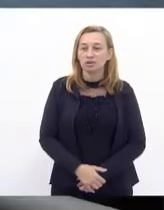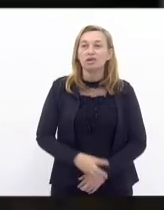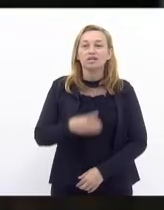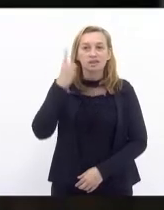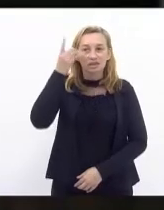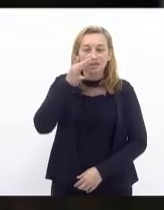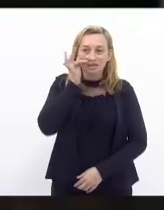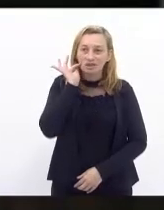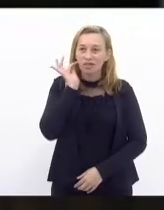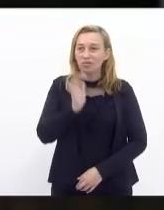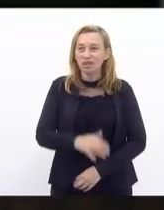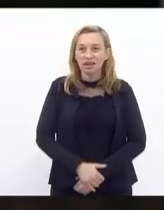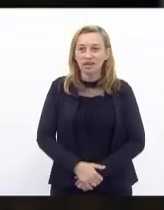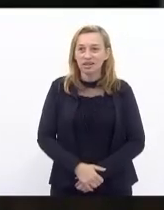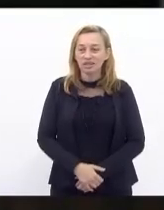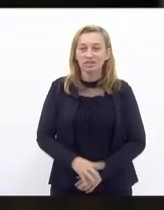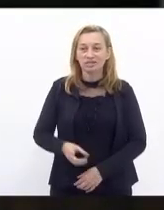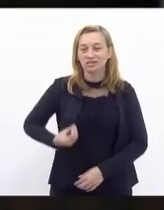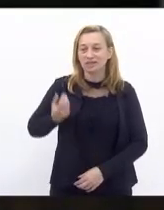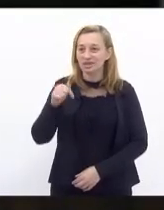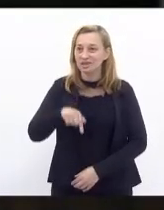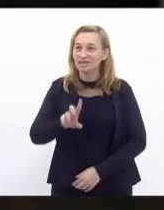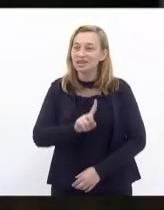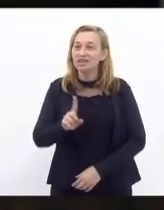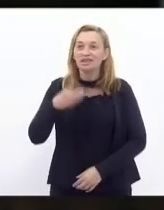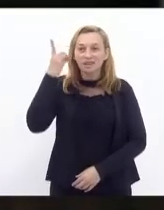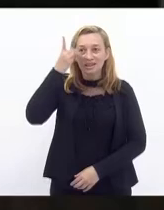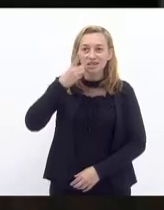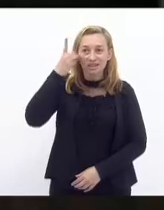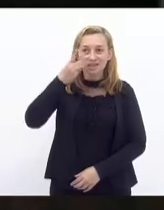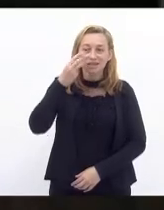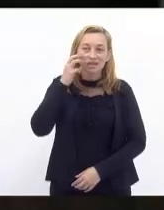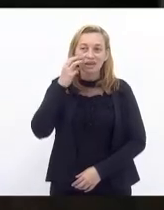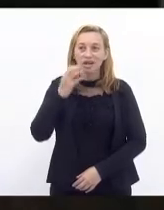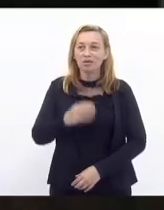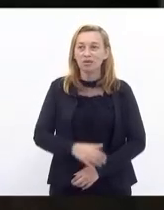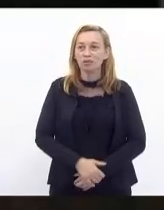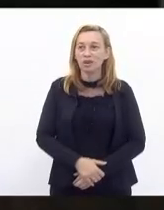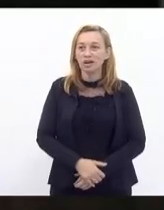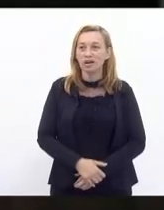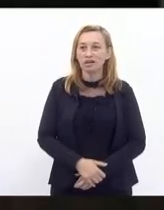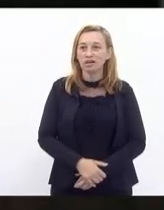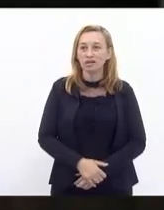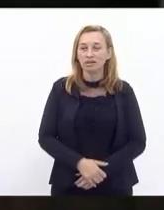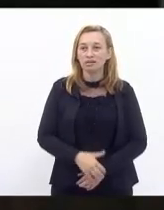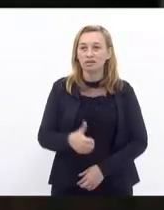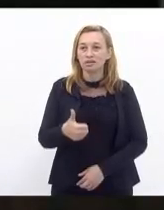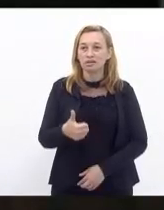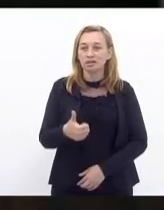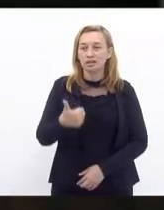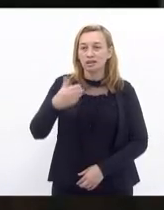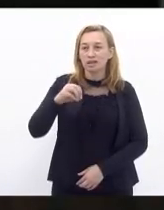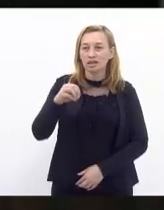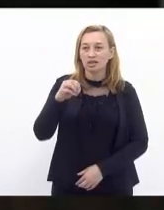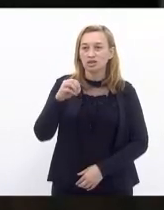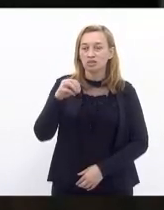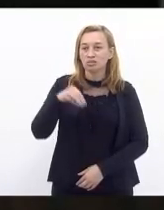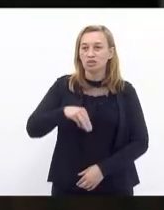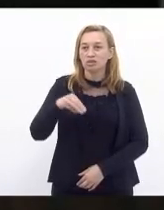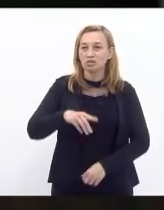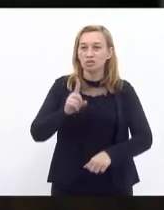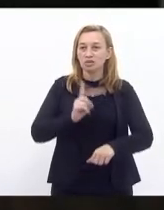Deputado Flávio Serafini. Não se encontrando presente, deputado Valdec Carneiro. Vossa Excelência tem 10 minutos para a